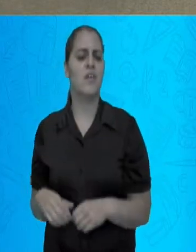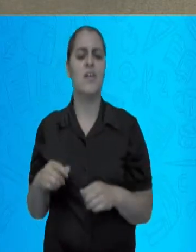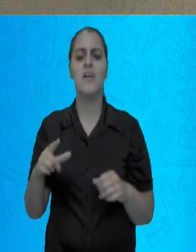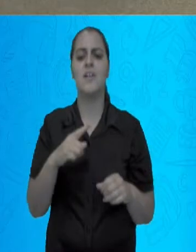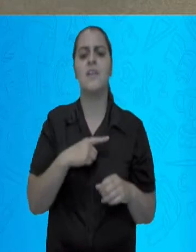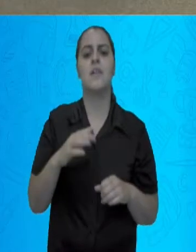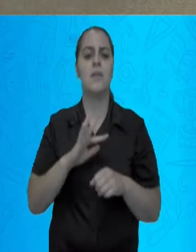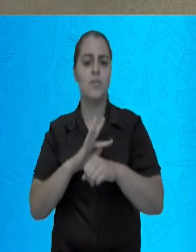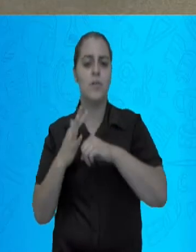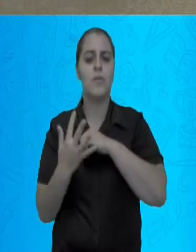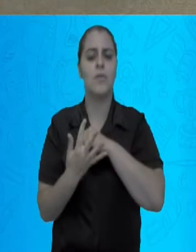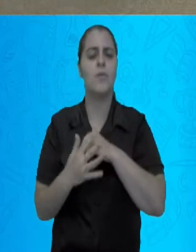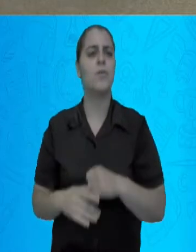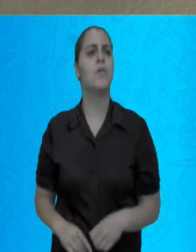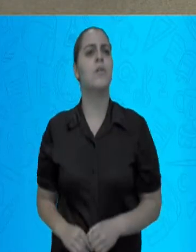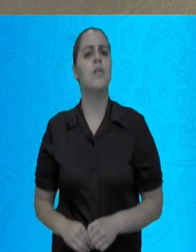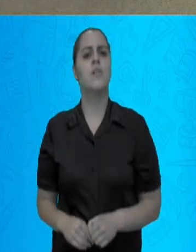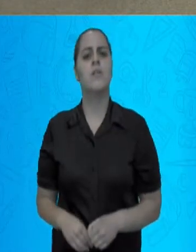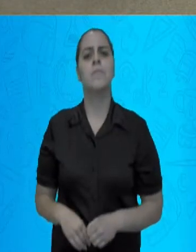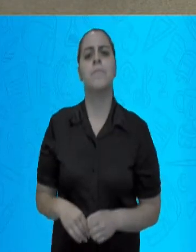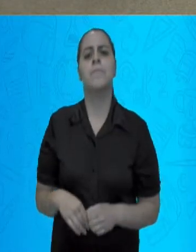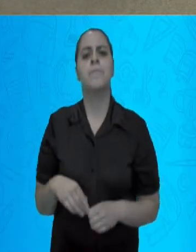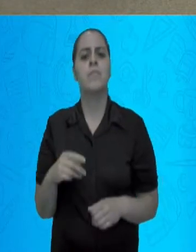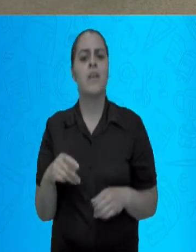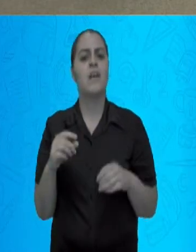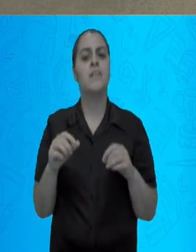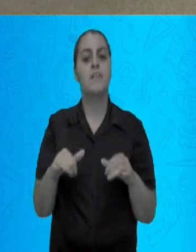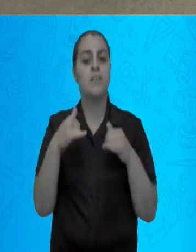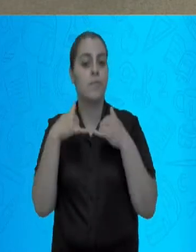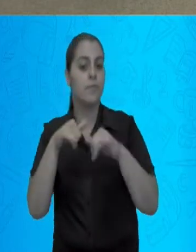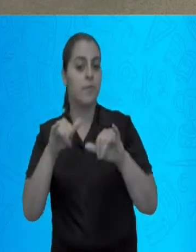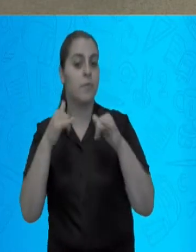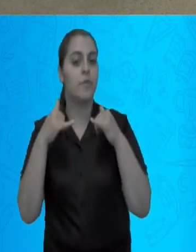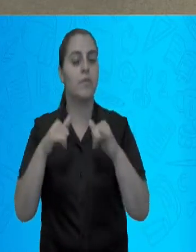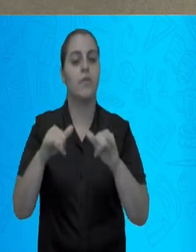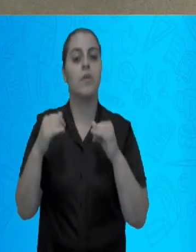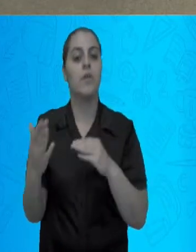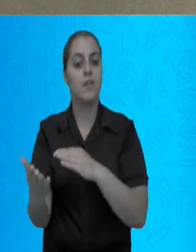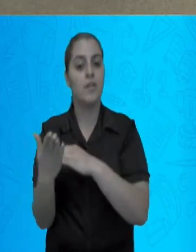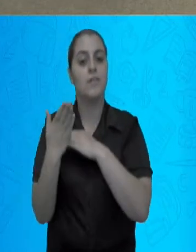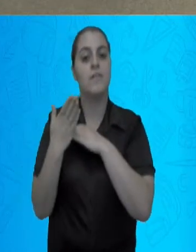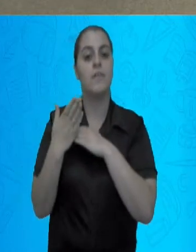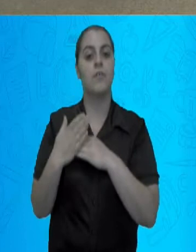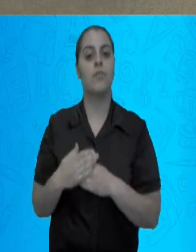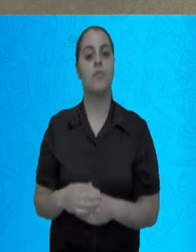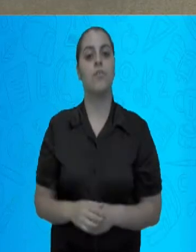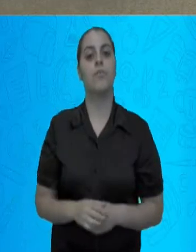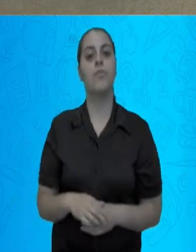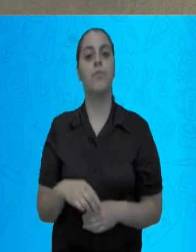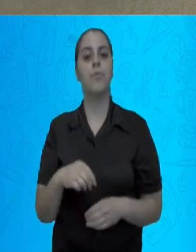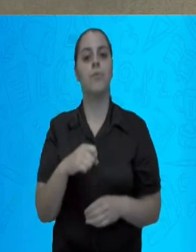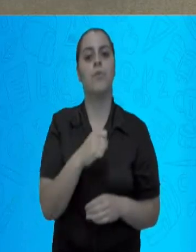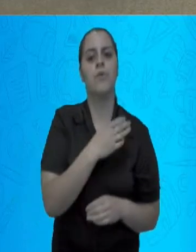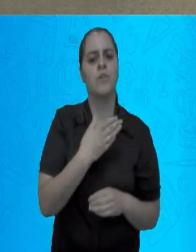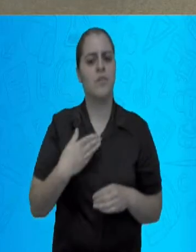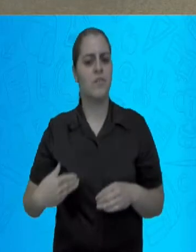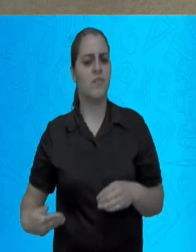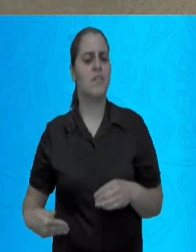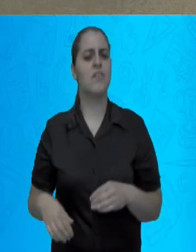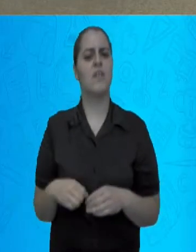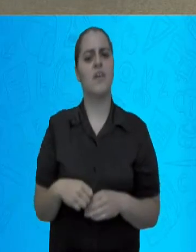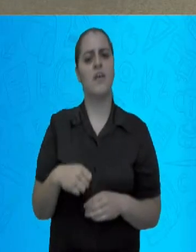de Covid. Então, esses dados, eles vão ajudar ao poder público a